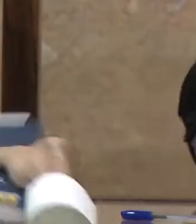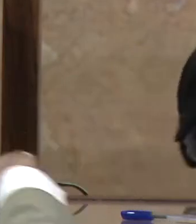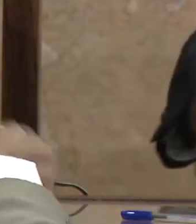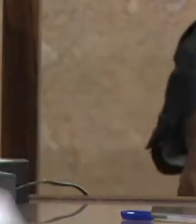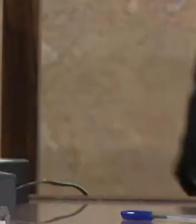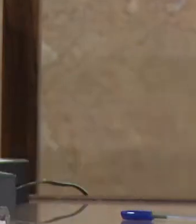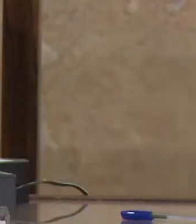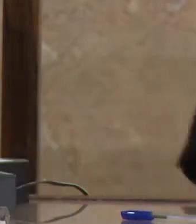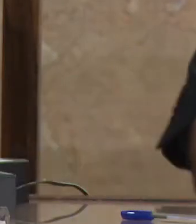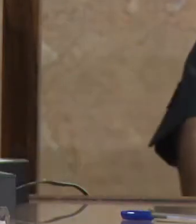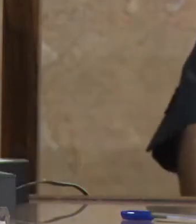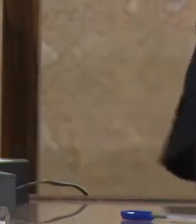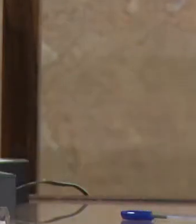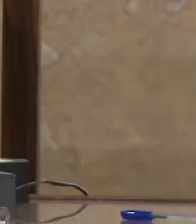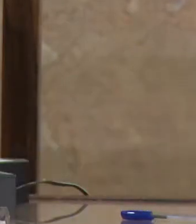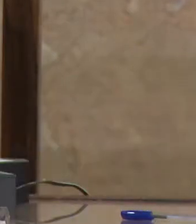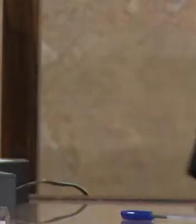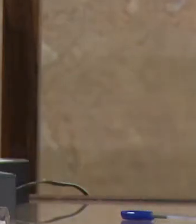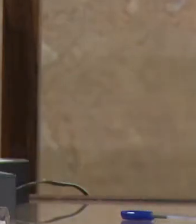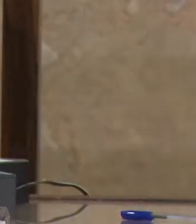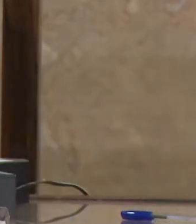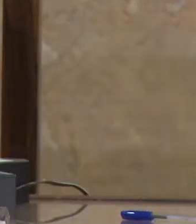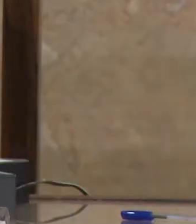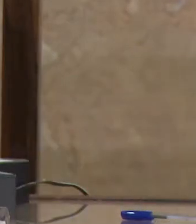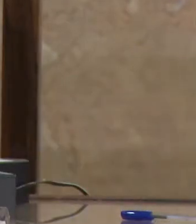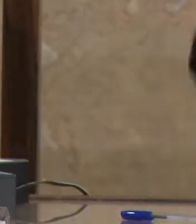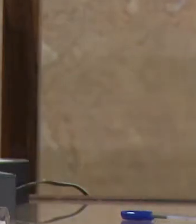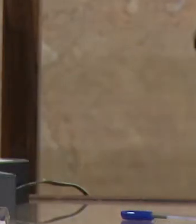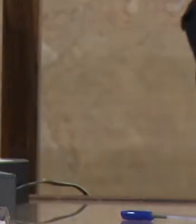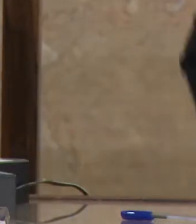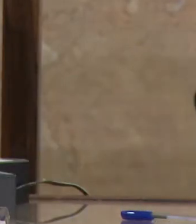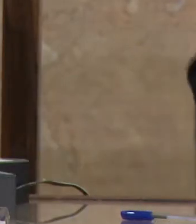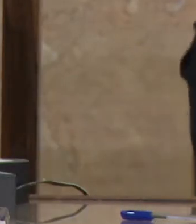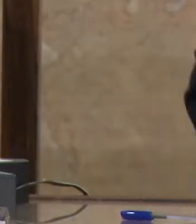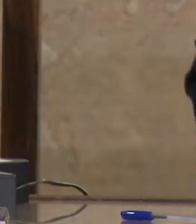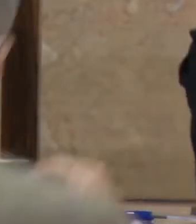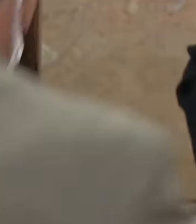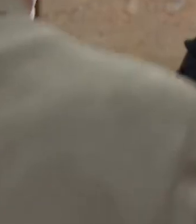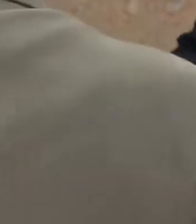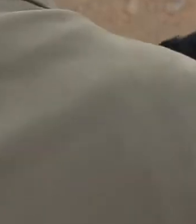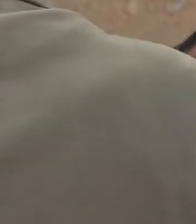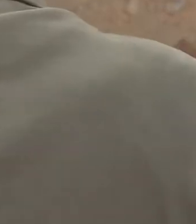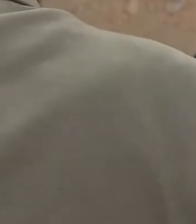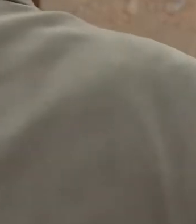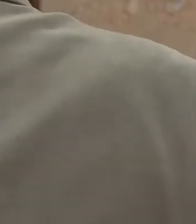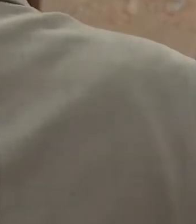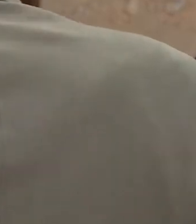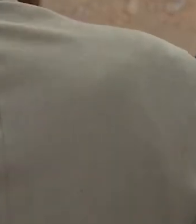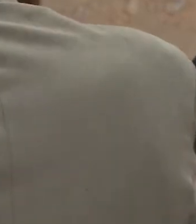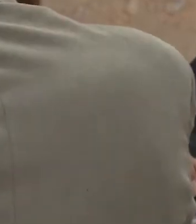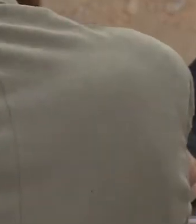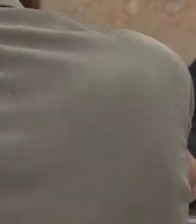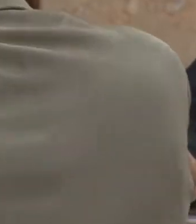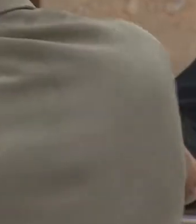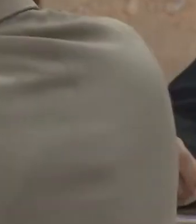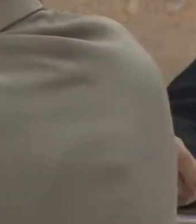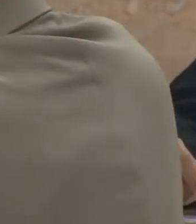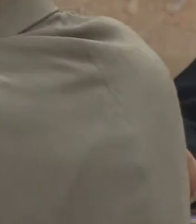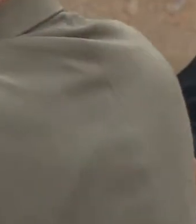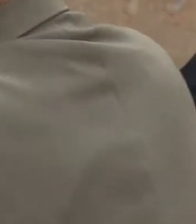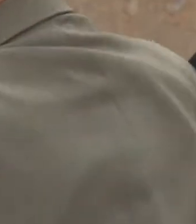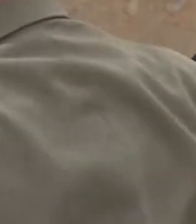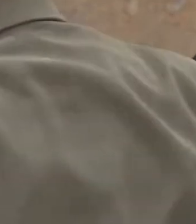das ruas Bernardo Monteiro, Raimundo Correia, Jateri, Loteamento Popular Milac, bairro Piriquito,